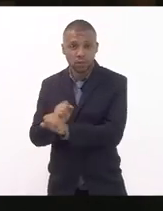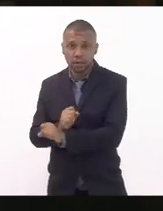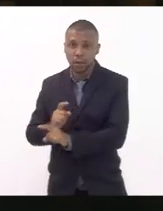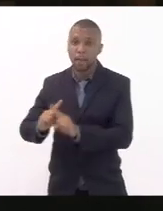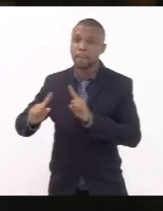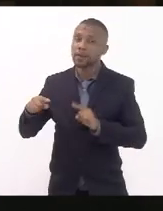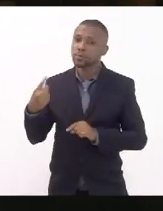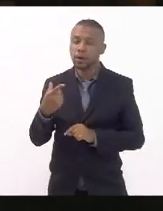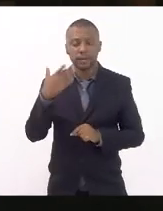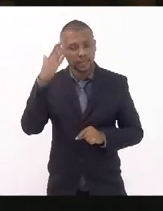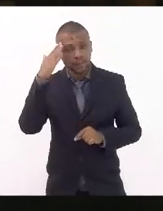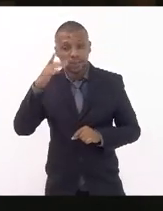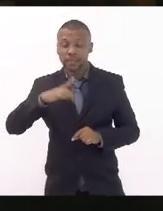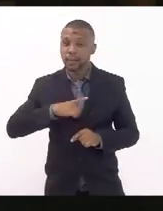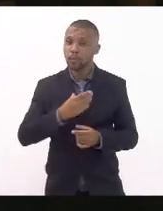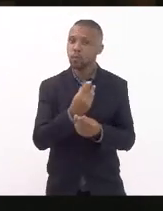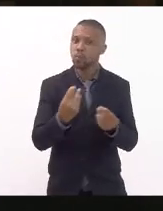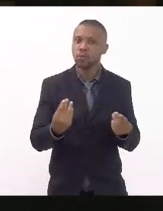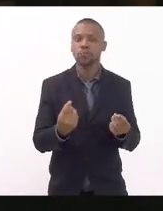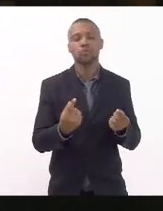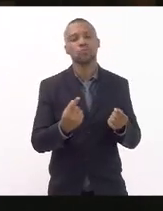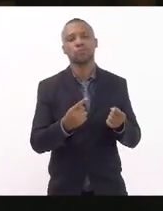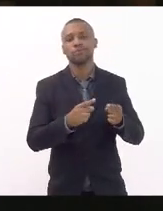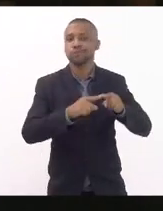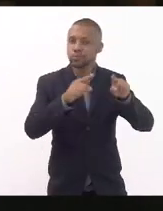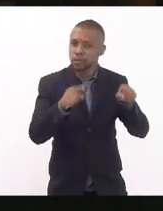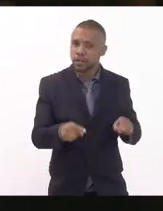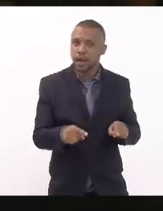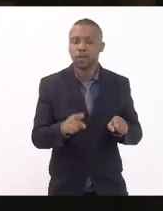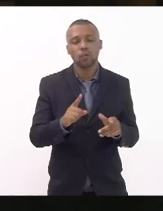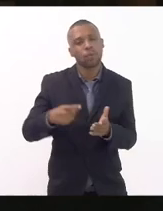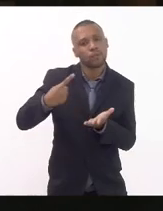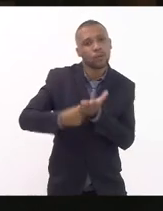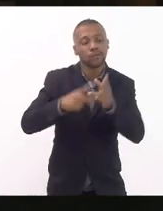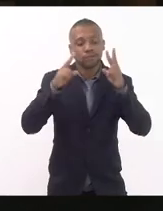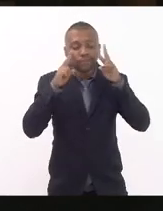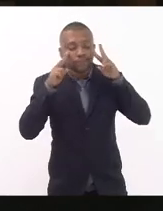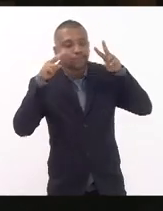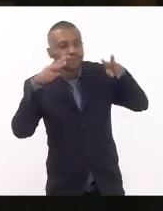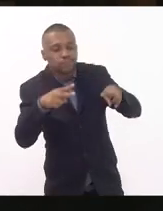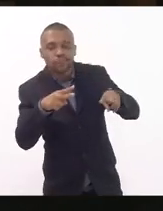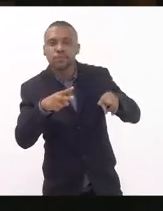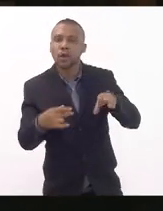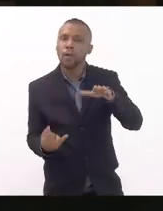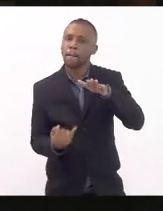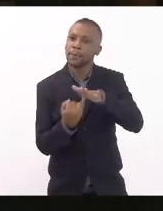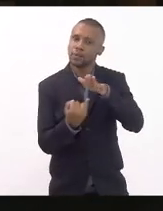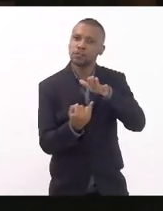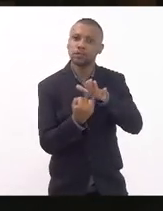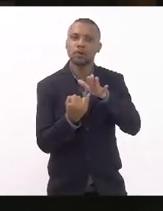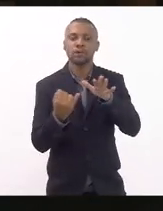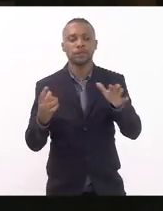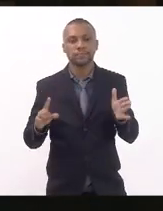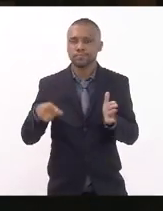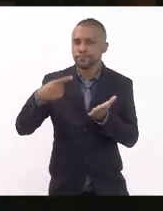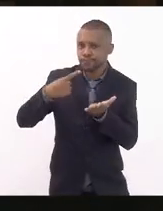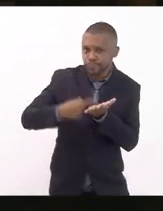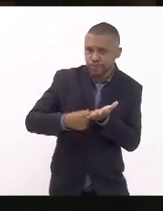agentes comprometidos com o reconhecimento de uma instituição que faz jus